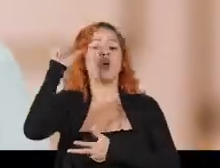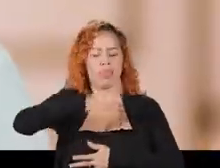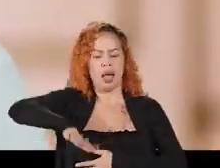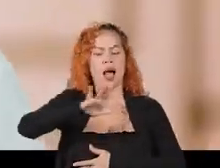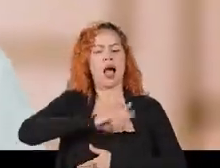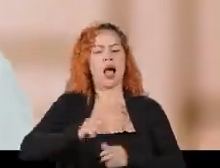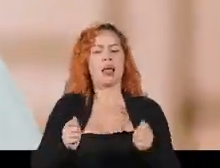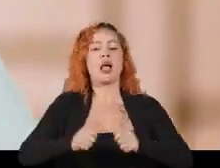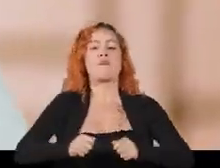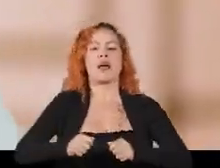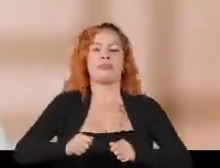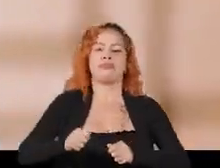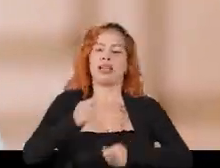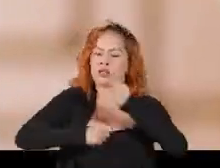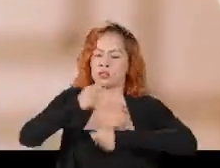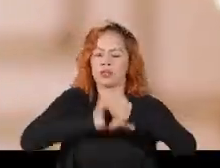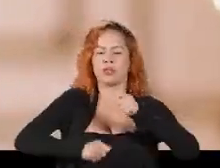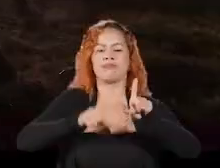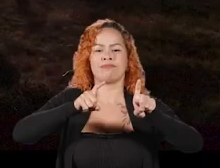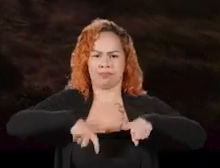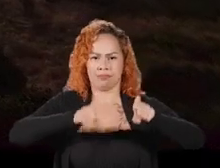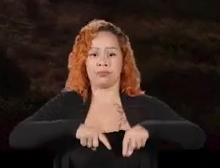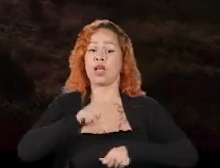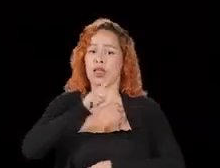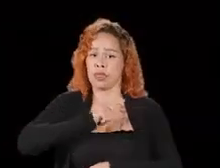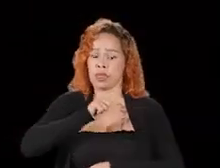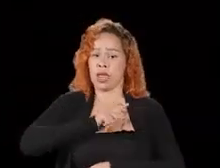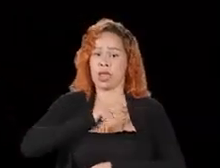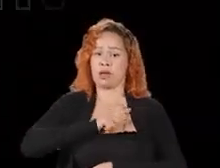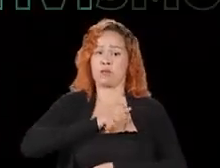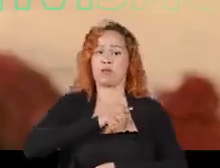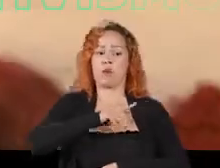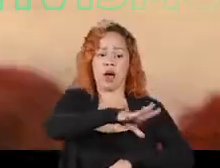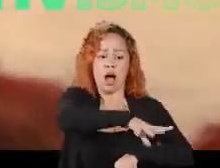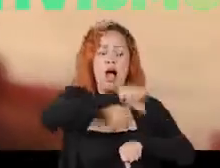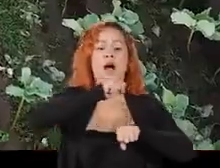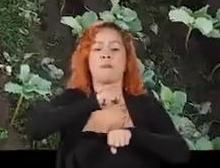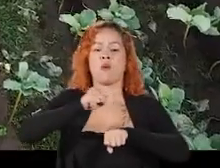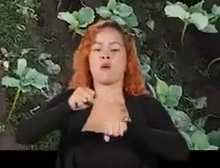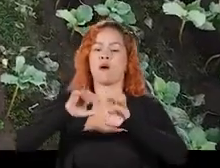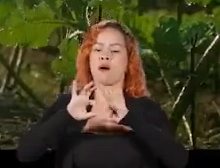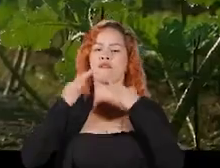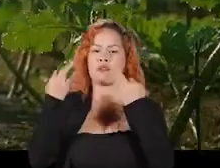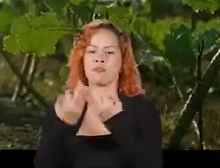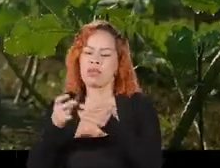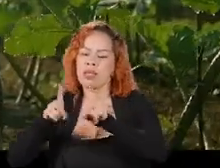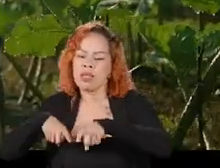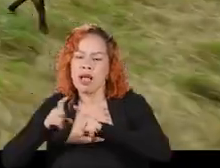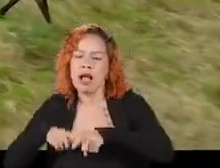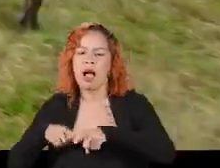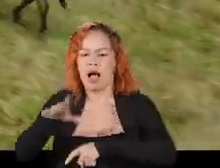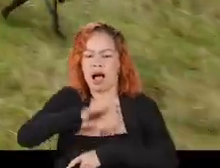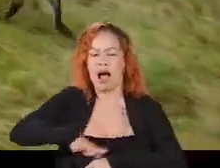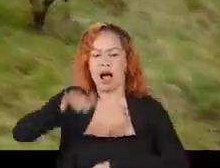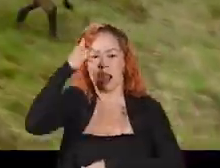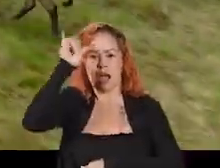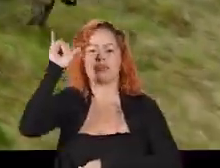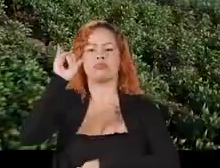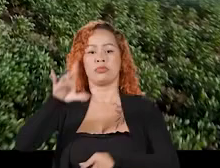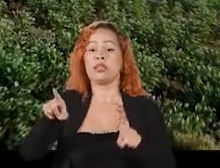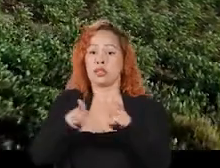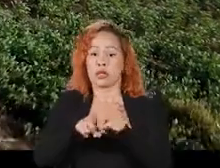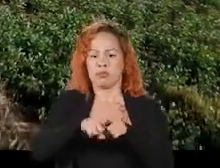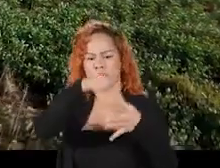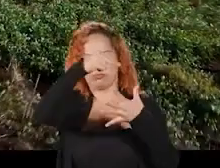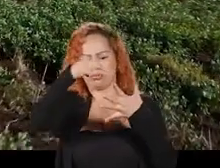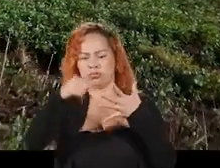Outra janela de oportunidade é o agronegócio. Temos o agroextrativismo, a agricultura familiar, a pecuária e